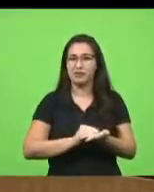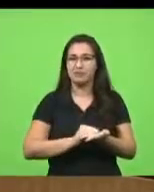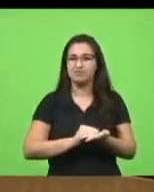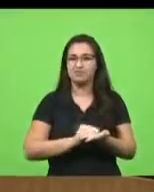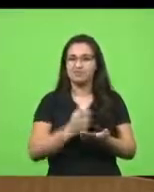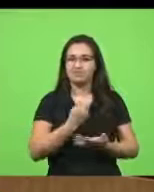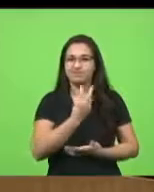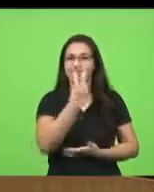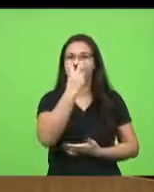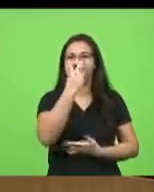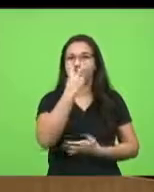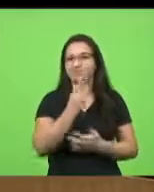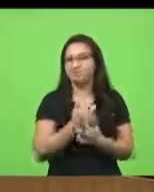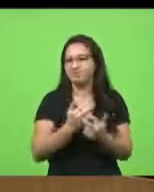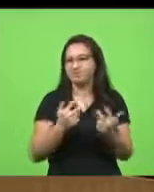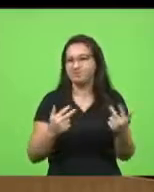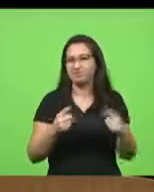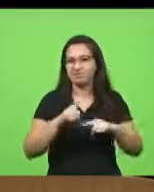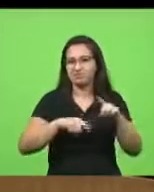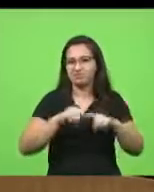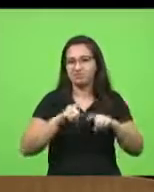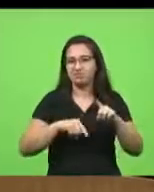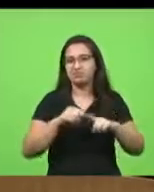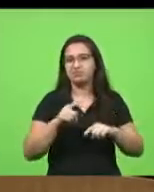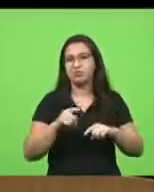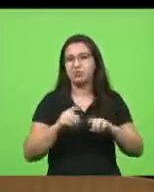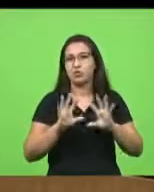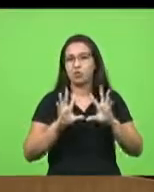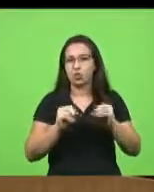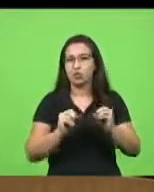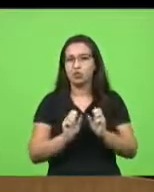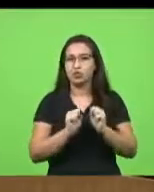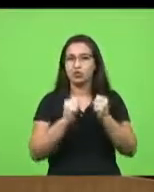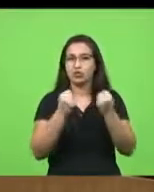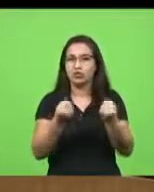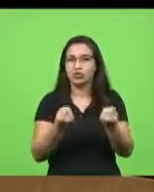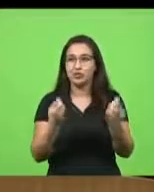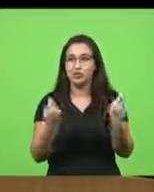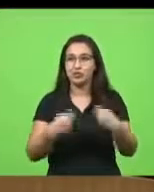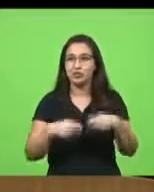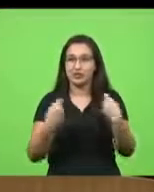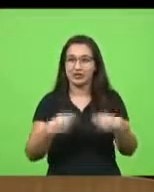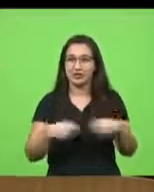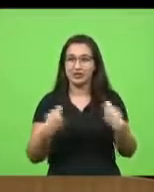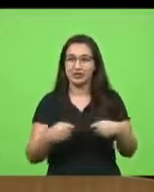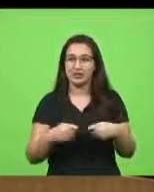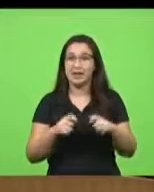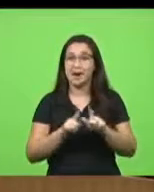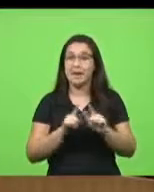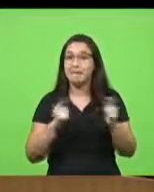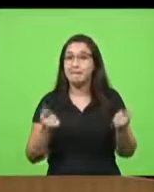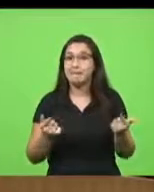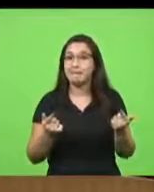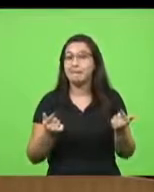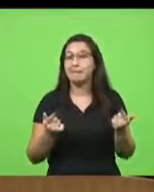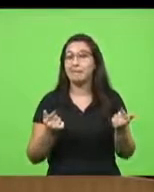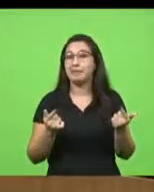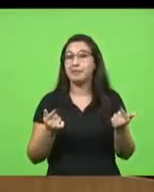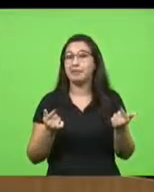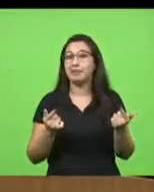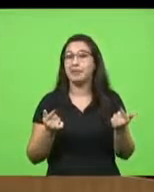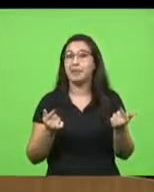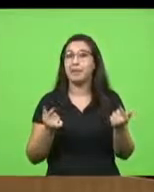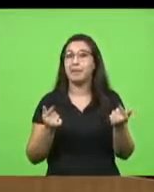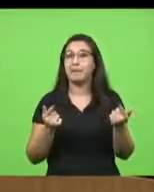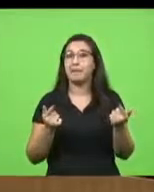um momento gravíssimo, todos os esforços têm que ser feitos, mas tem que diminuir a